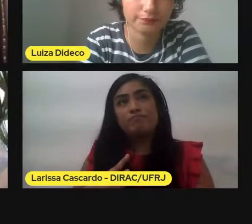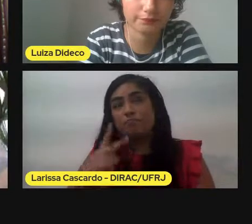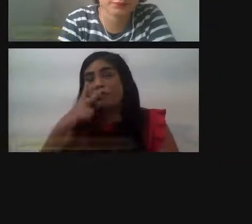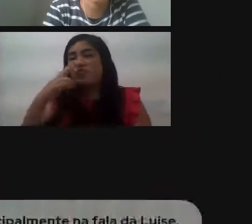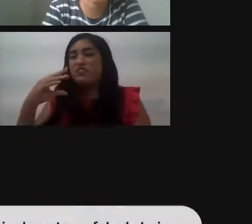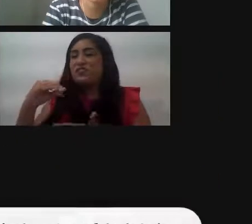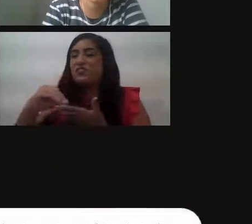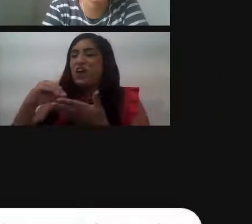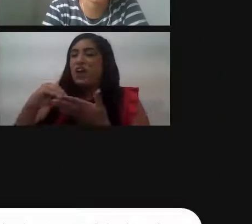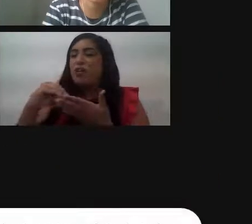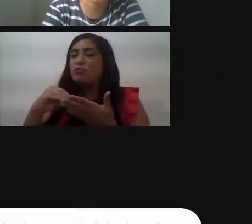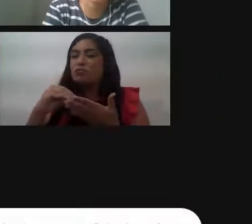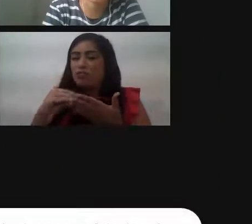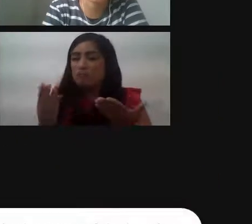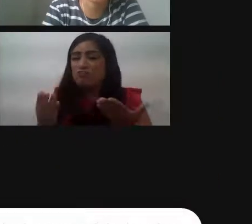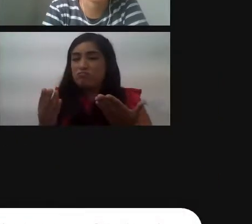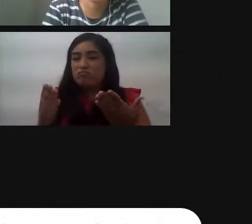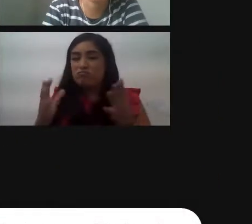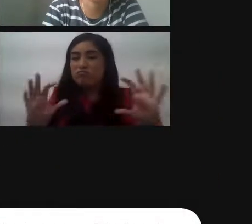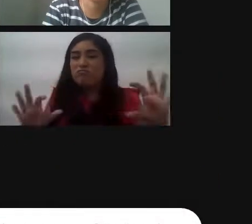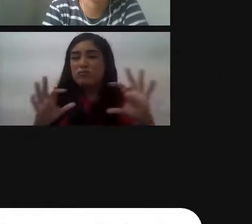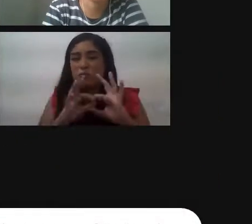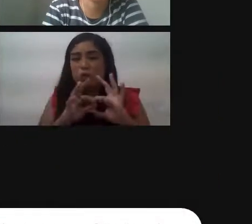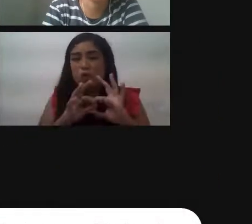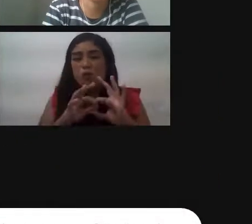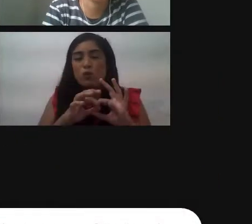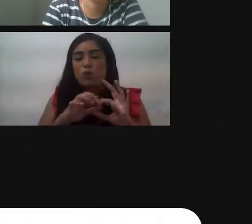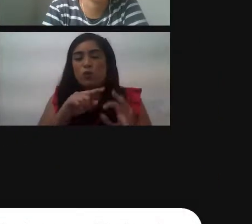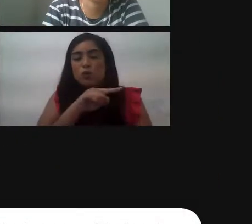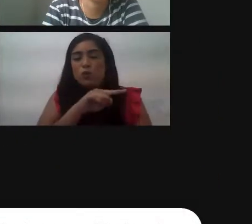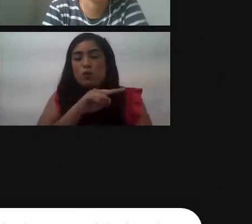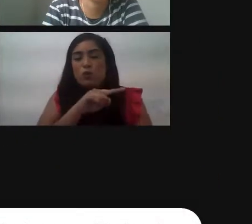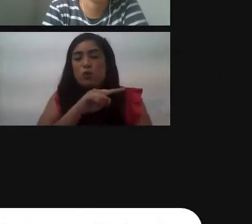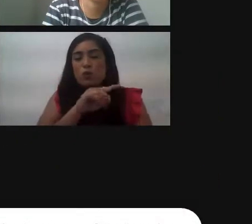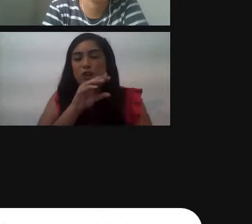um diálogo aí com o Daniel, numa expansão